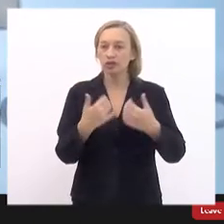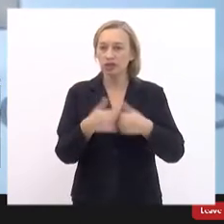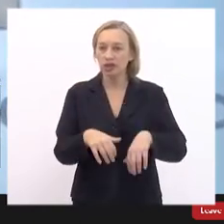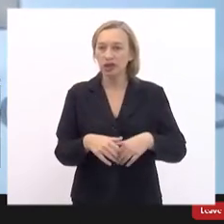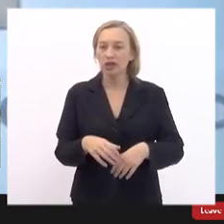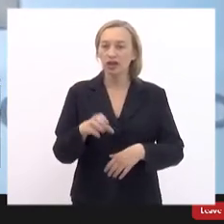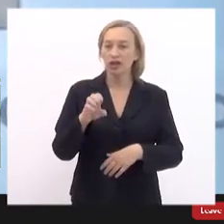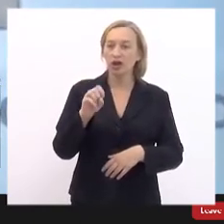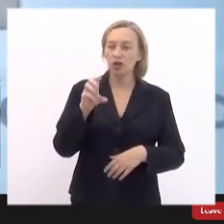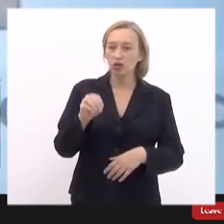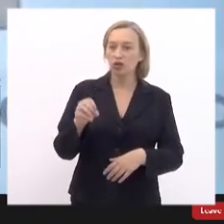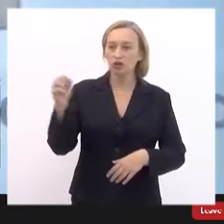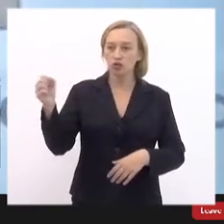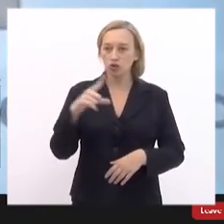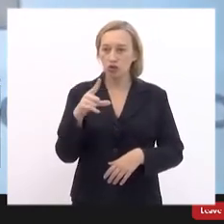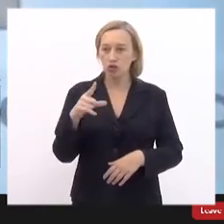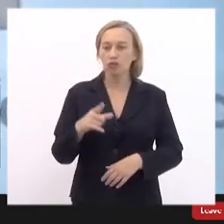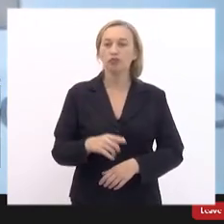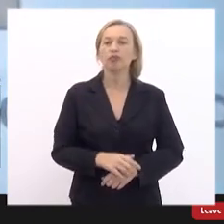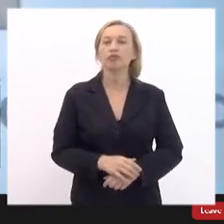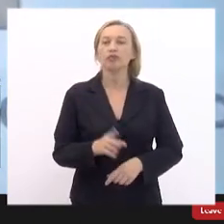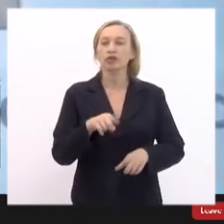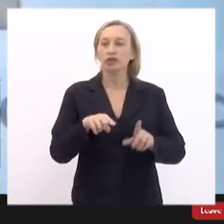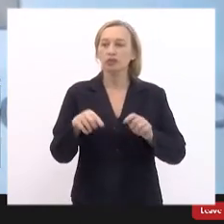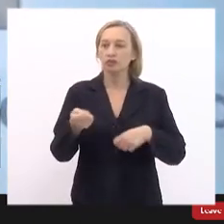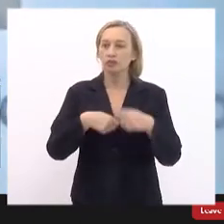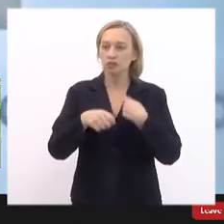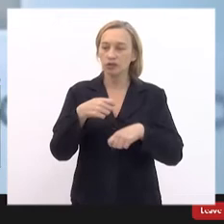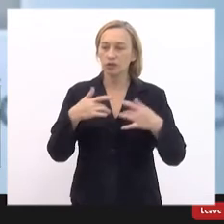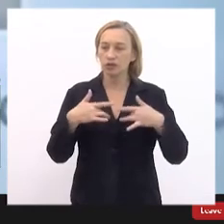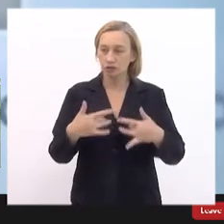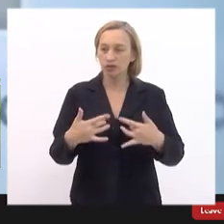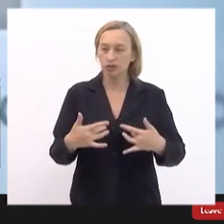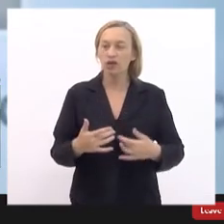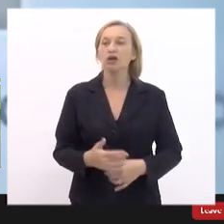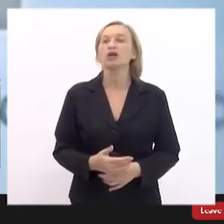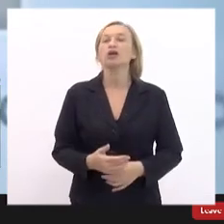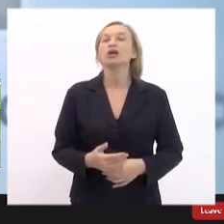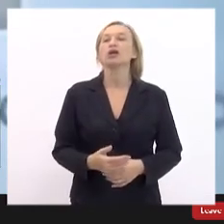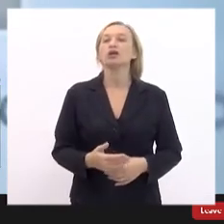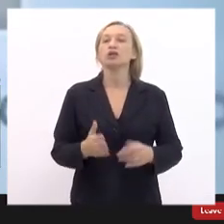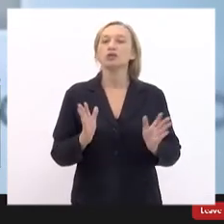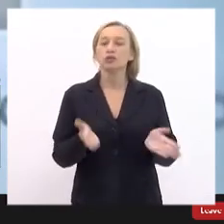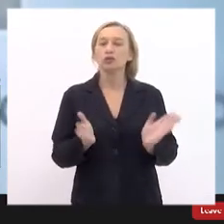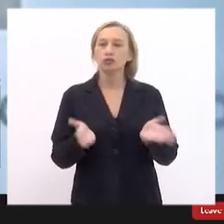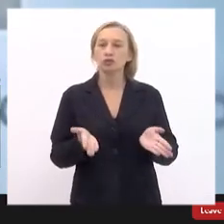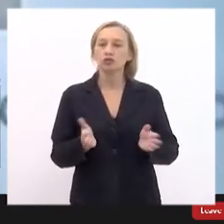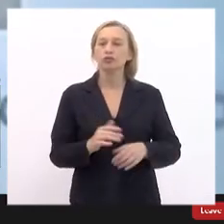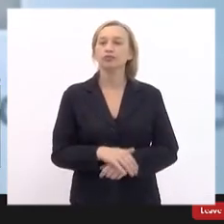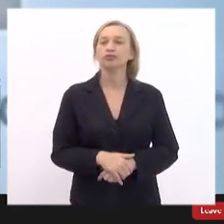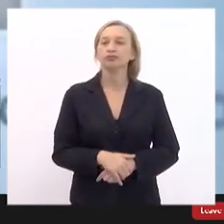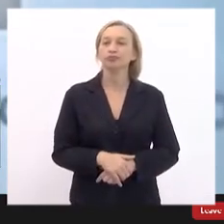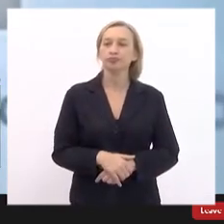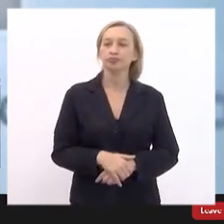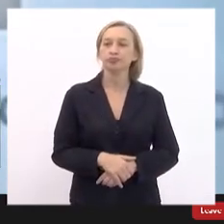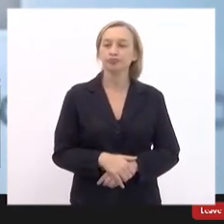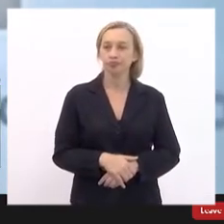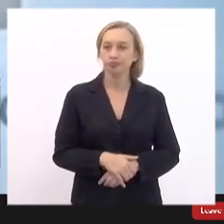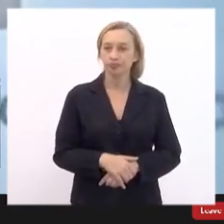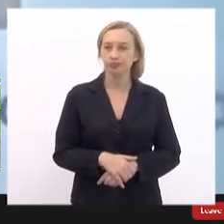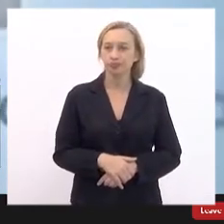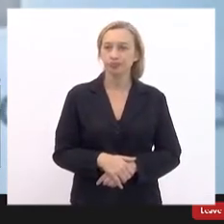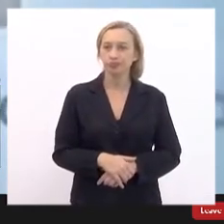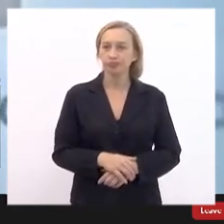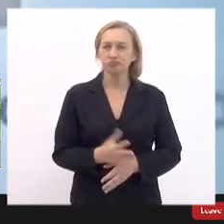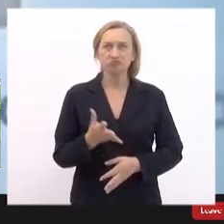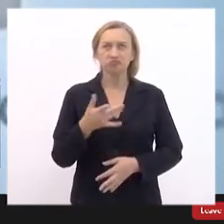da Economia Solidária. Presido hoje o Conselho Municipal de Economia Solidária, e